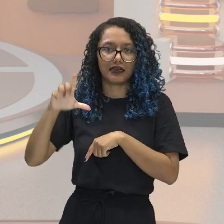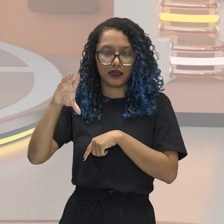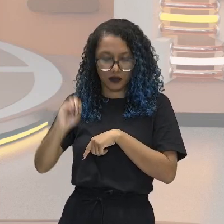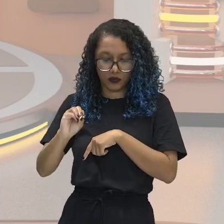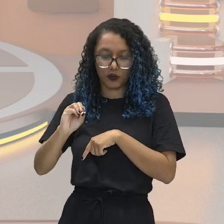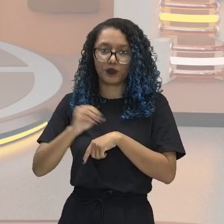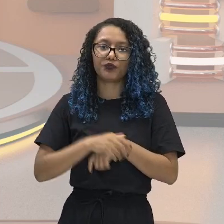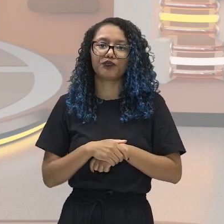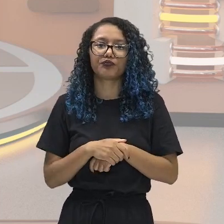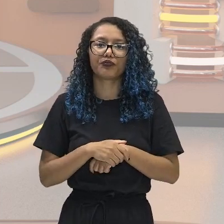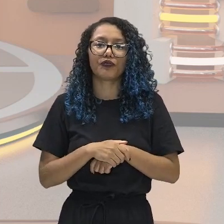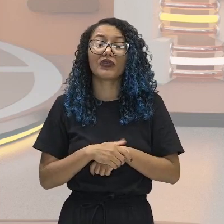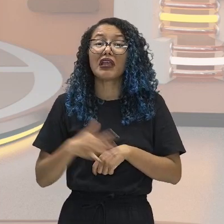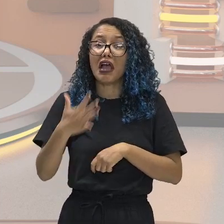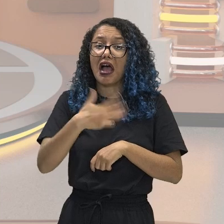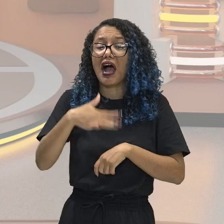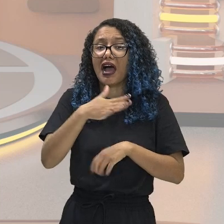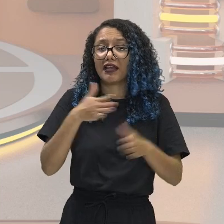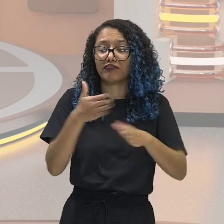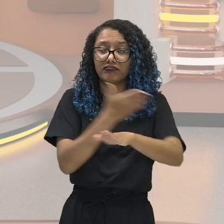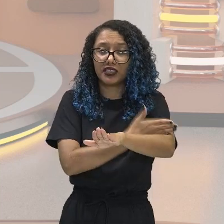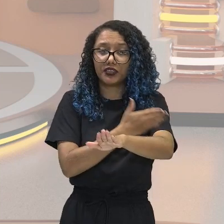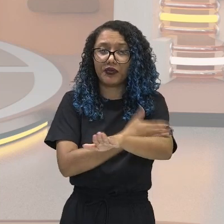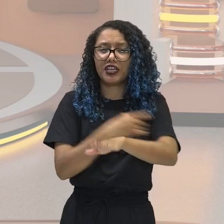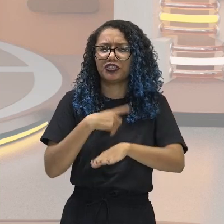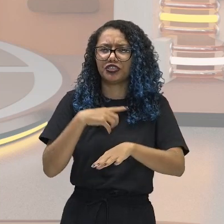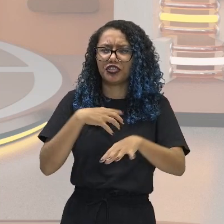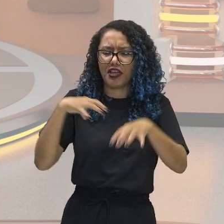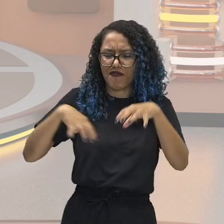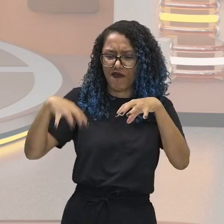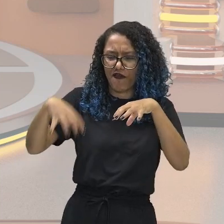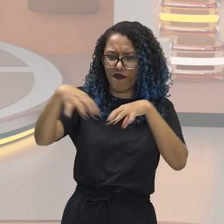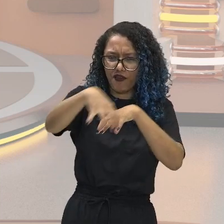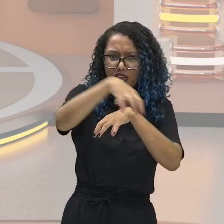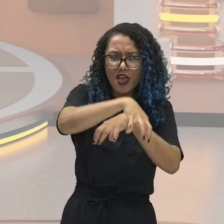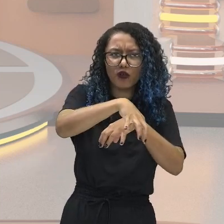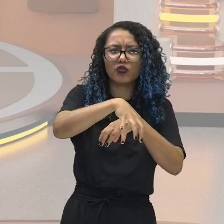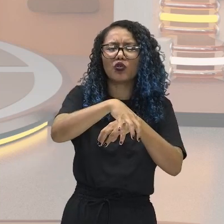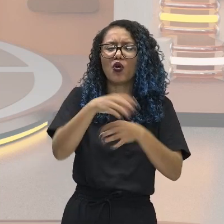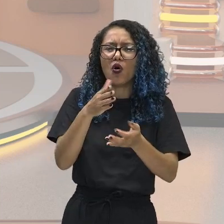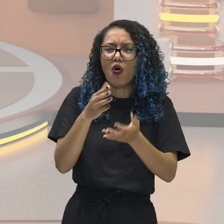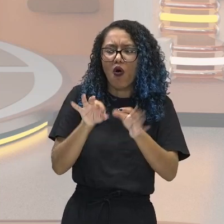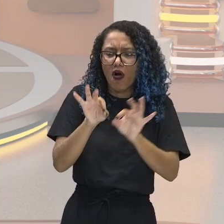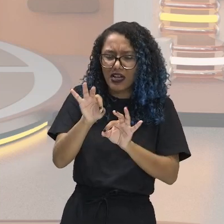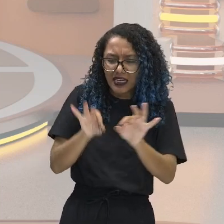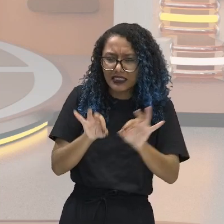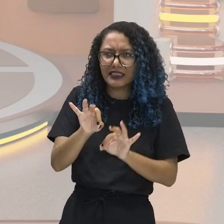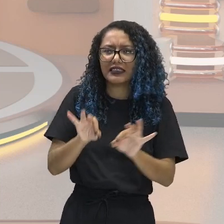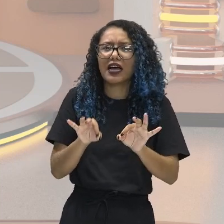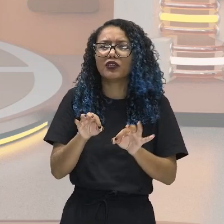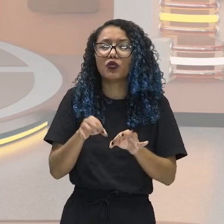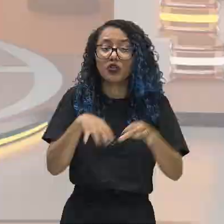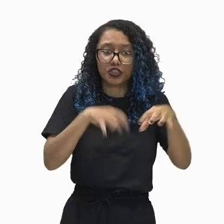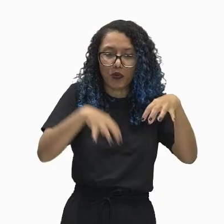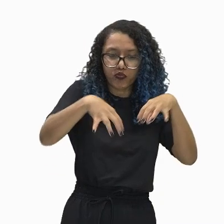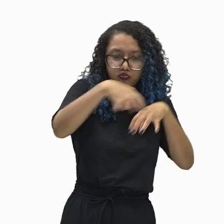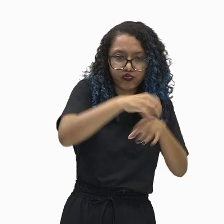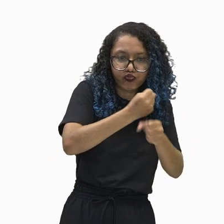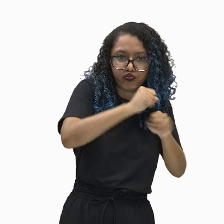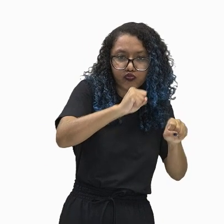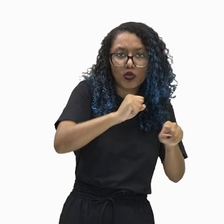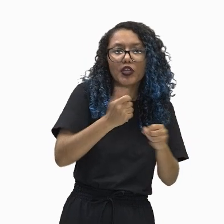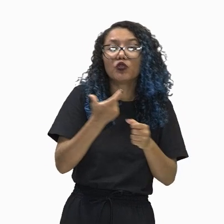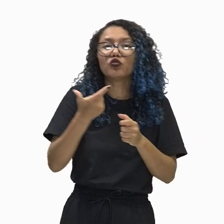estava cheia de grandes feudos, divididos em feudos menores, com os vínculos de vassalagem bem estipulados. Vamos adiante, tá,